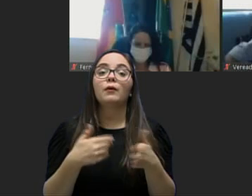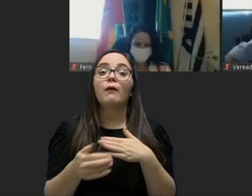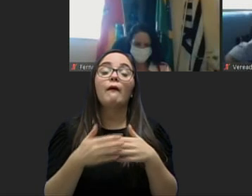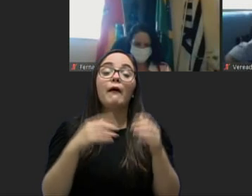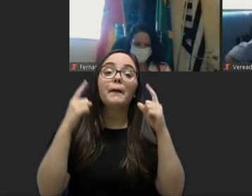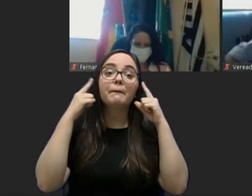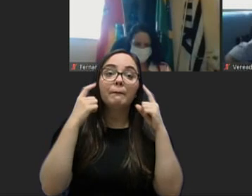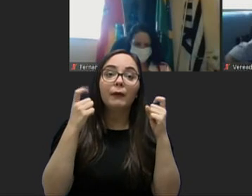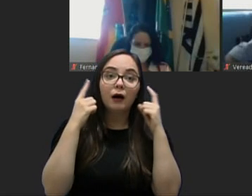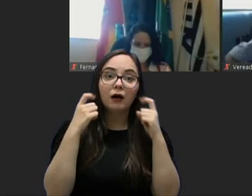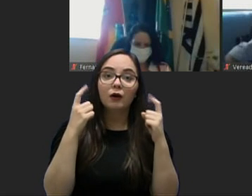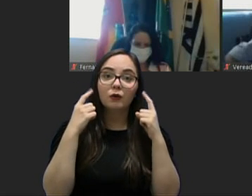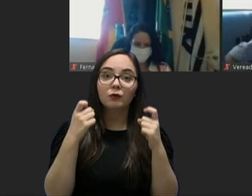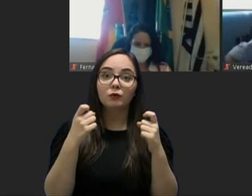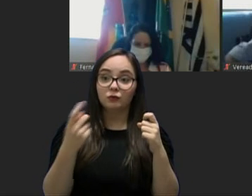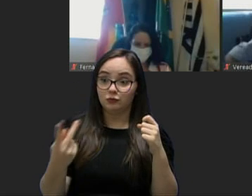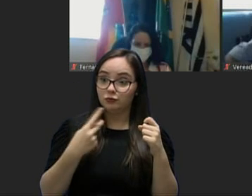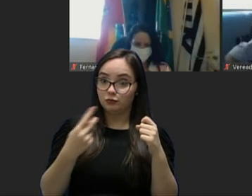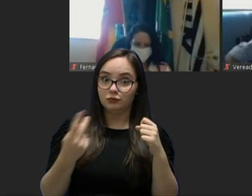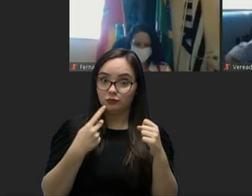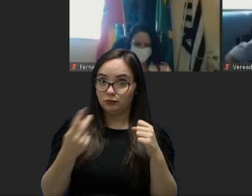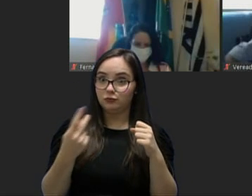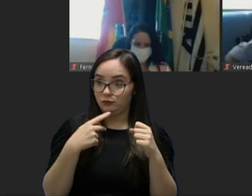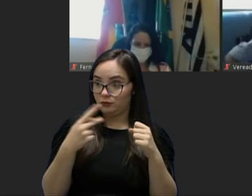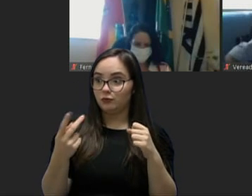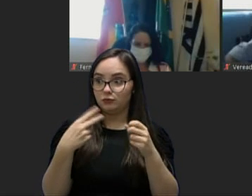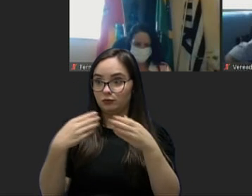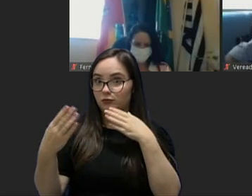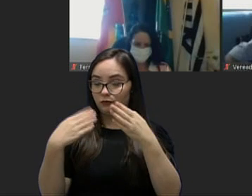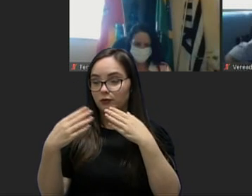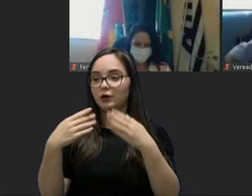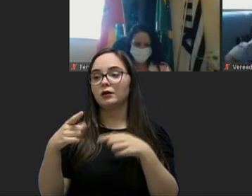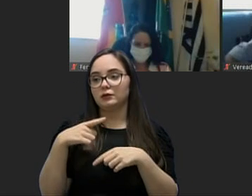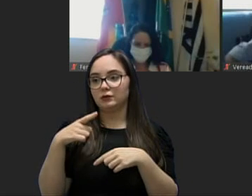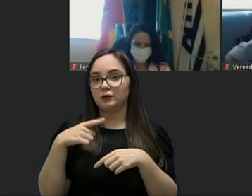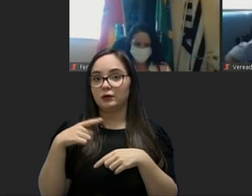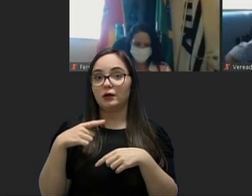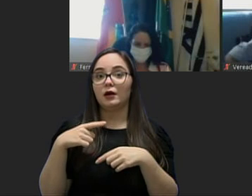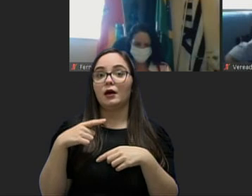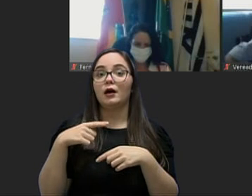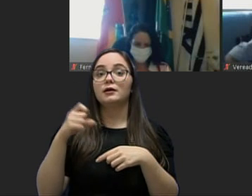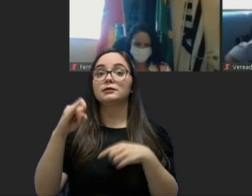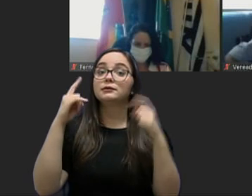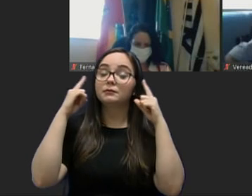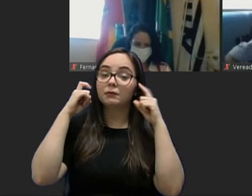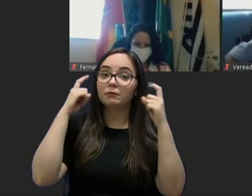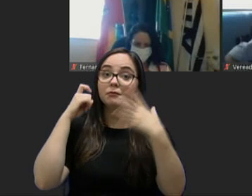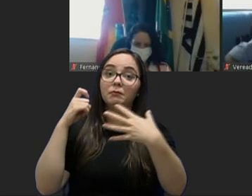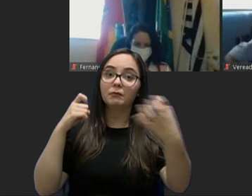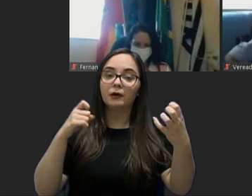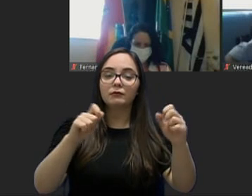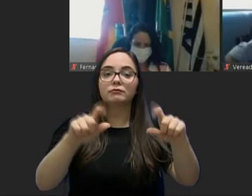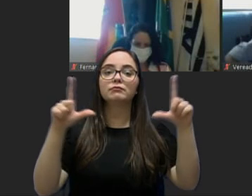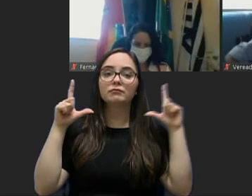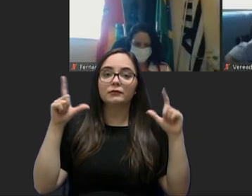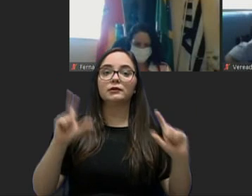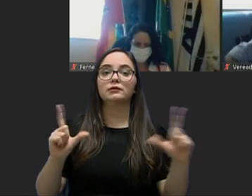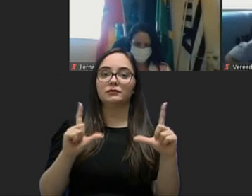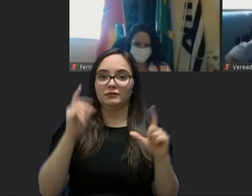que não seja a nossa voz, ele puxa a imagem e sai na TV.